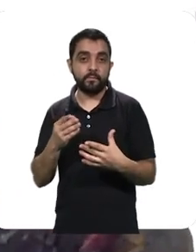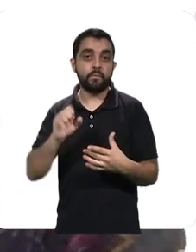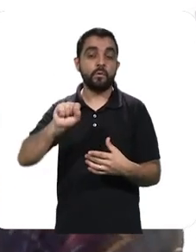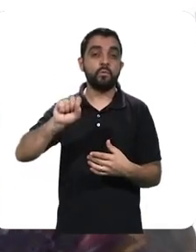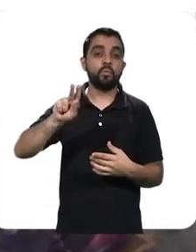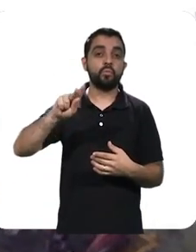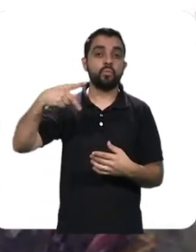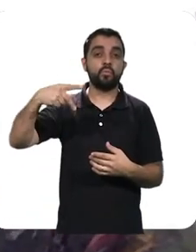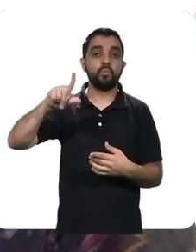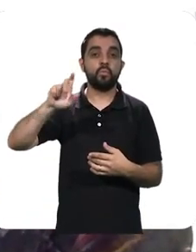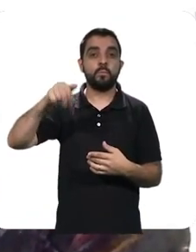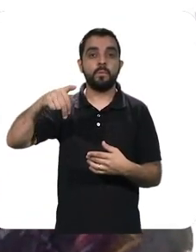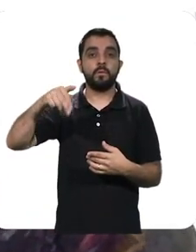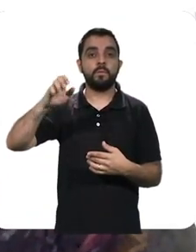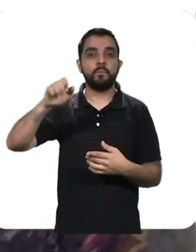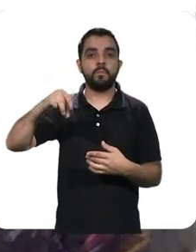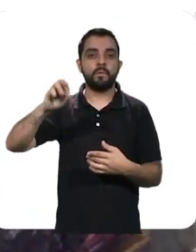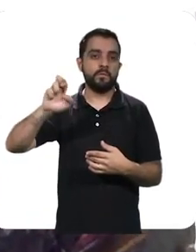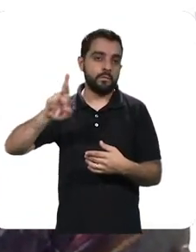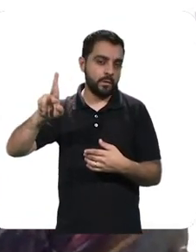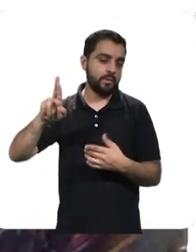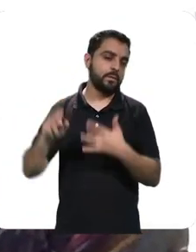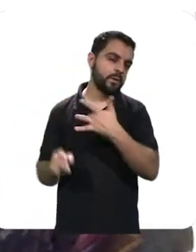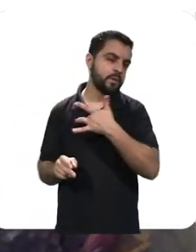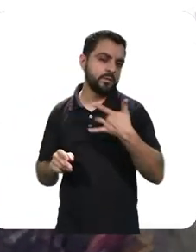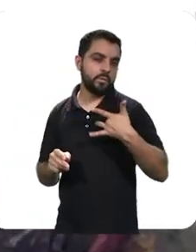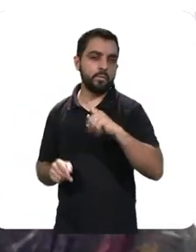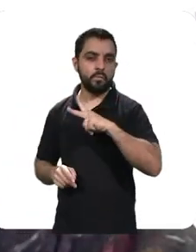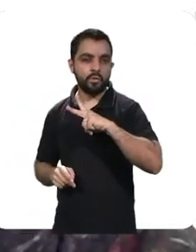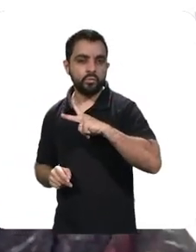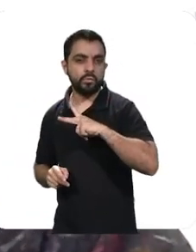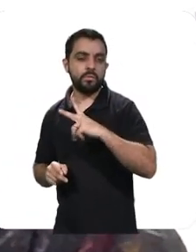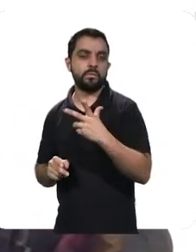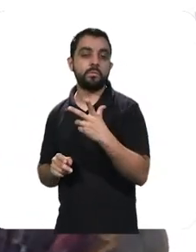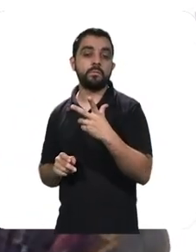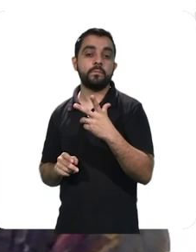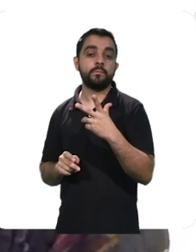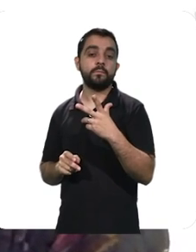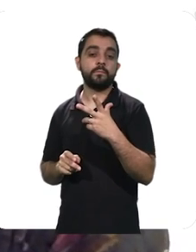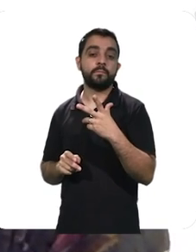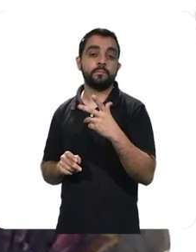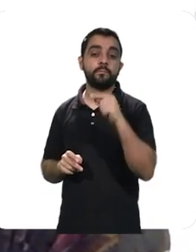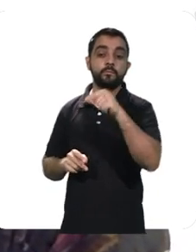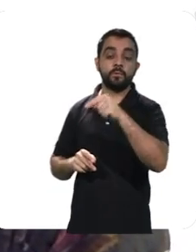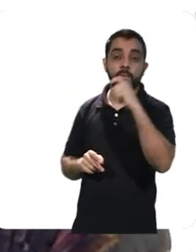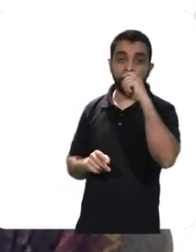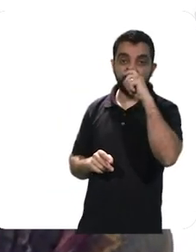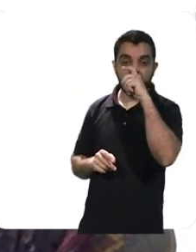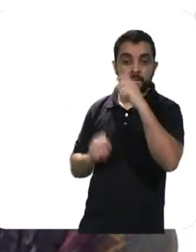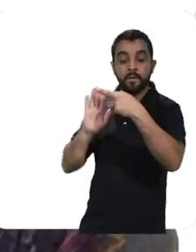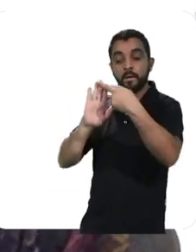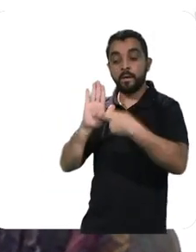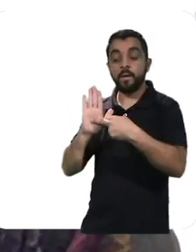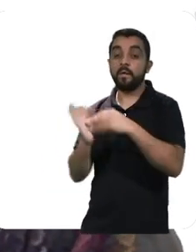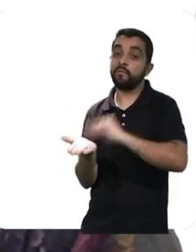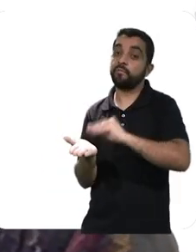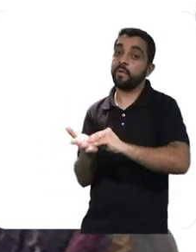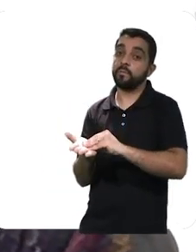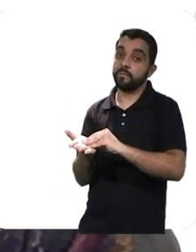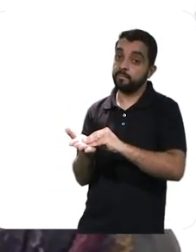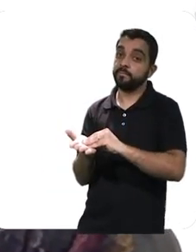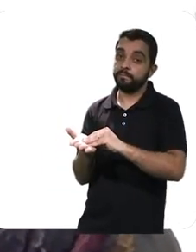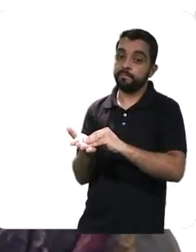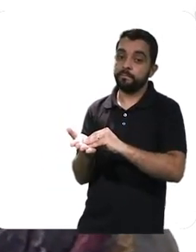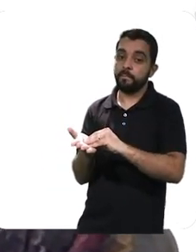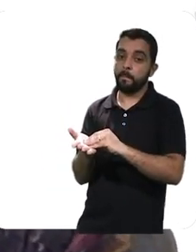suplementar brasileira, que são os planos de saúde, o setor privado, ela é pouco regulada. A gente não